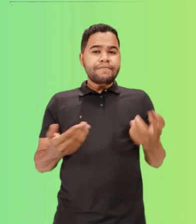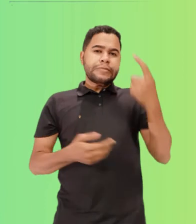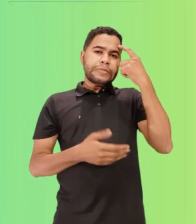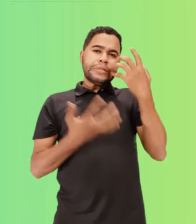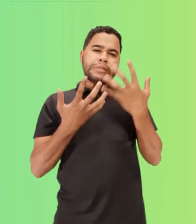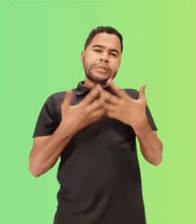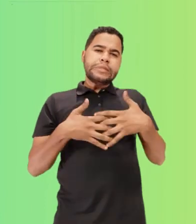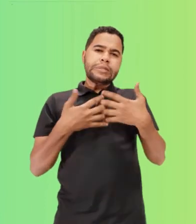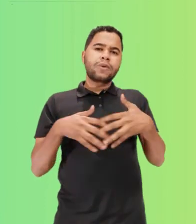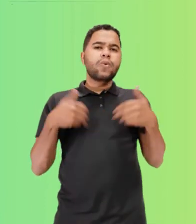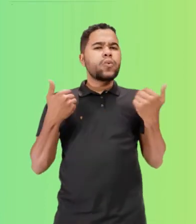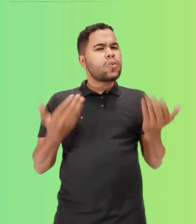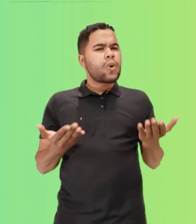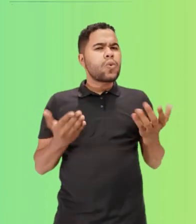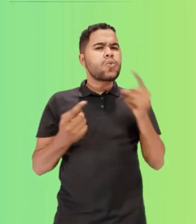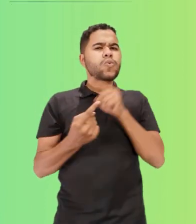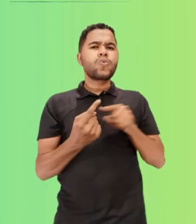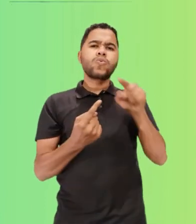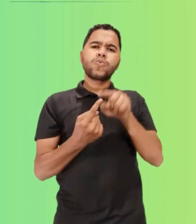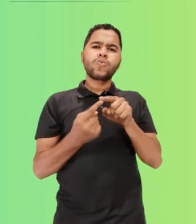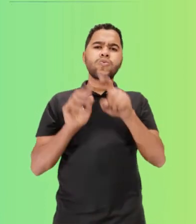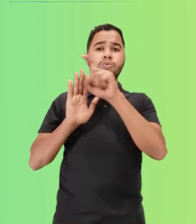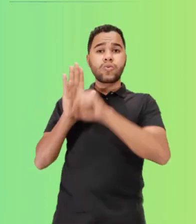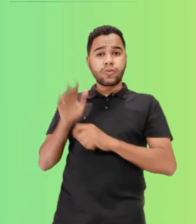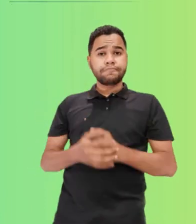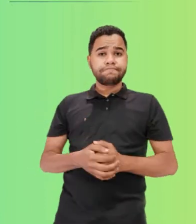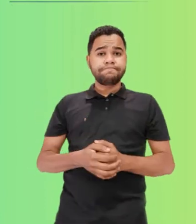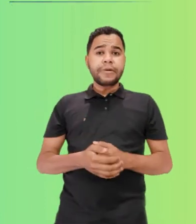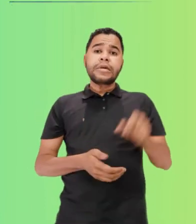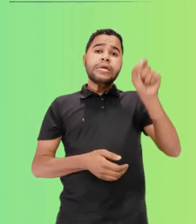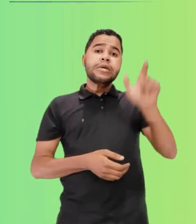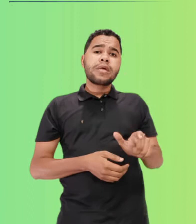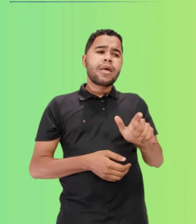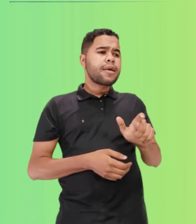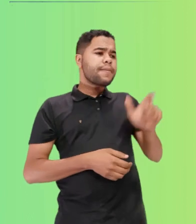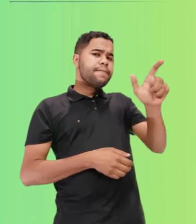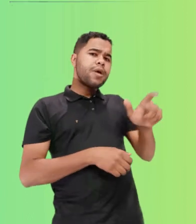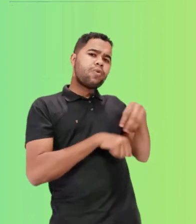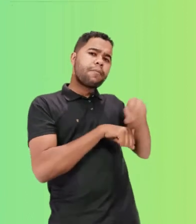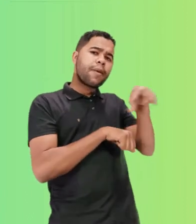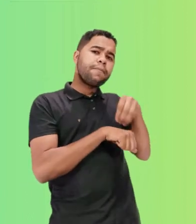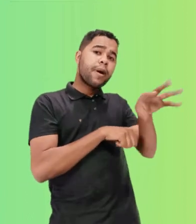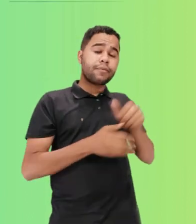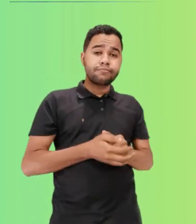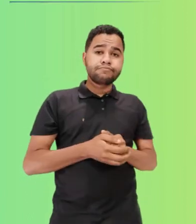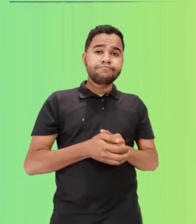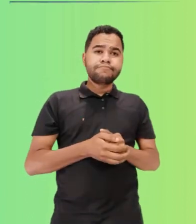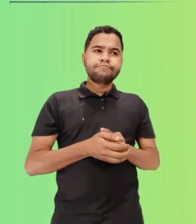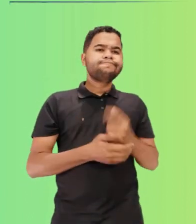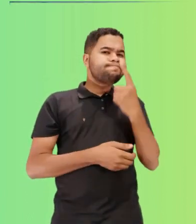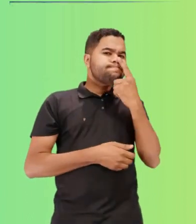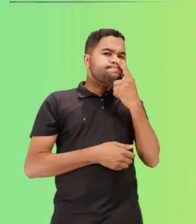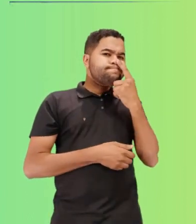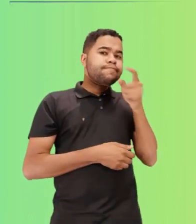deve pensar: qual é o meu propósito com o texto? Quem é o meu interlocutor? Qual o meu grau